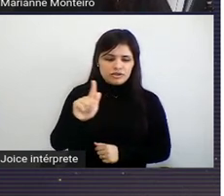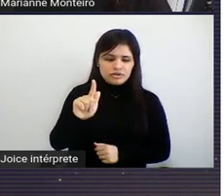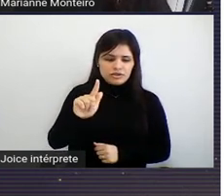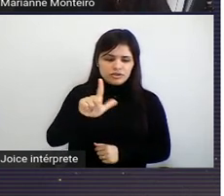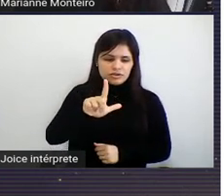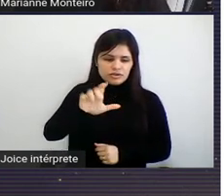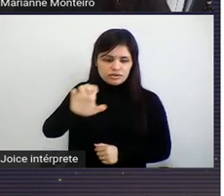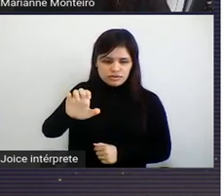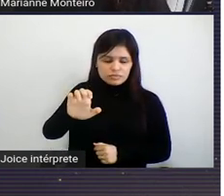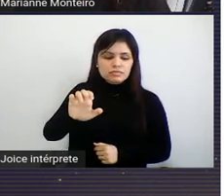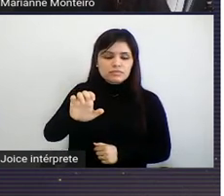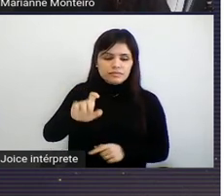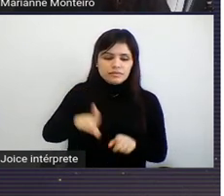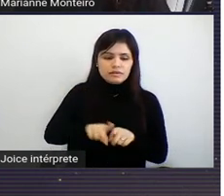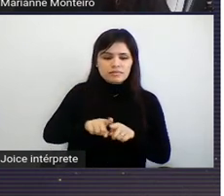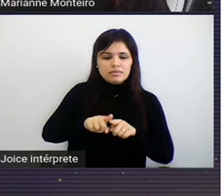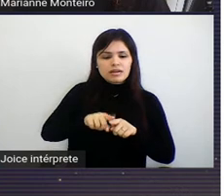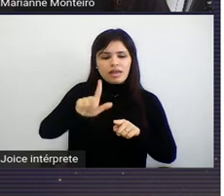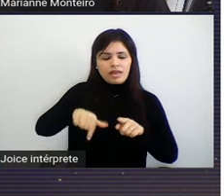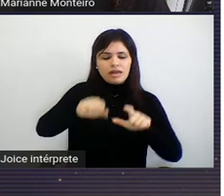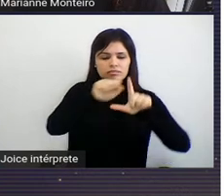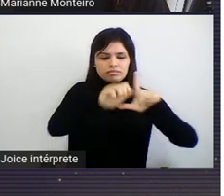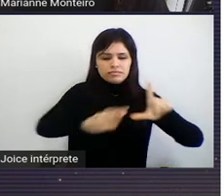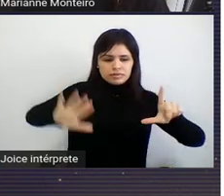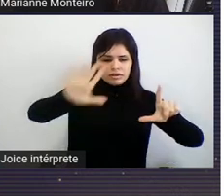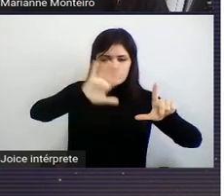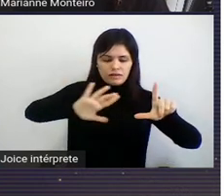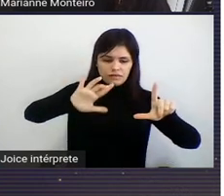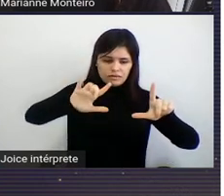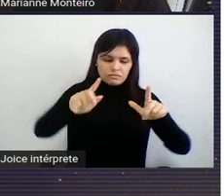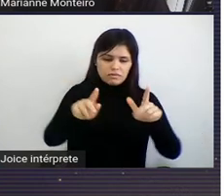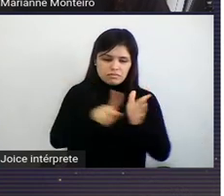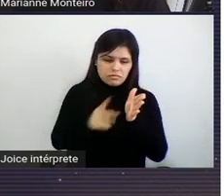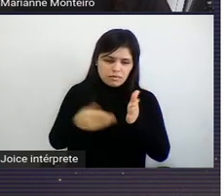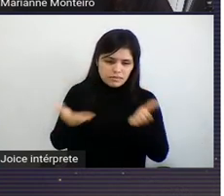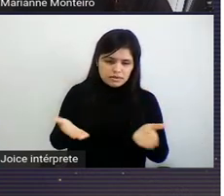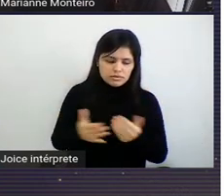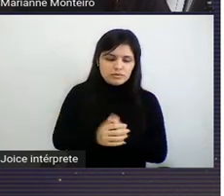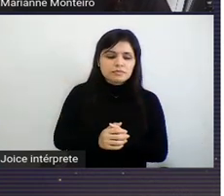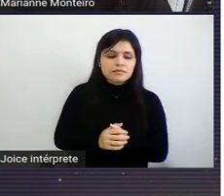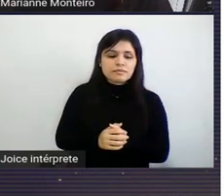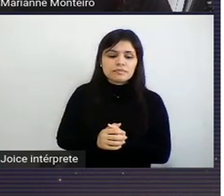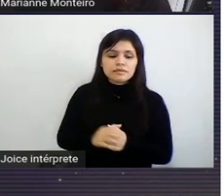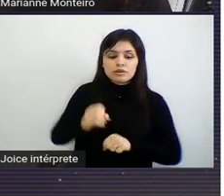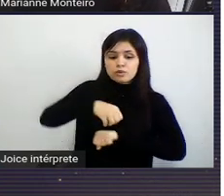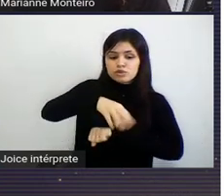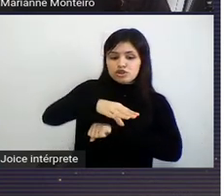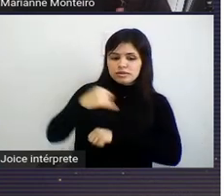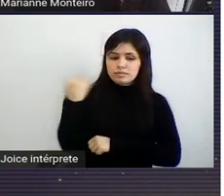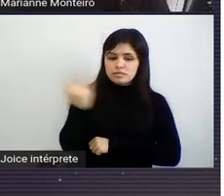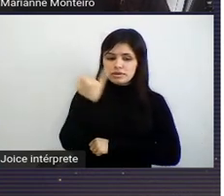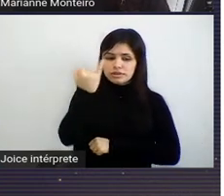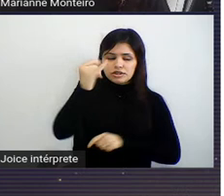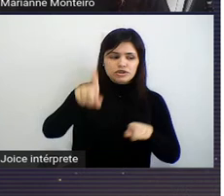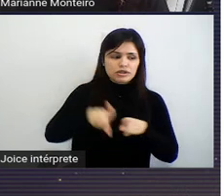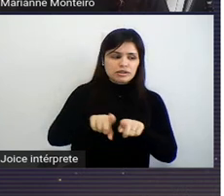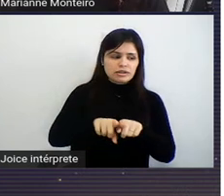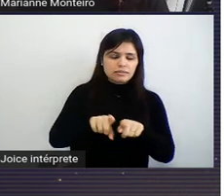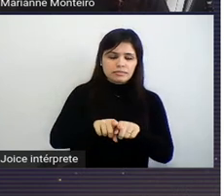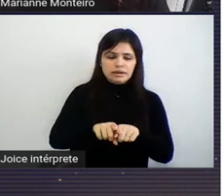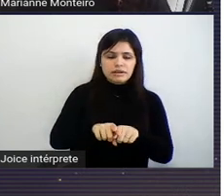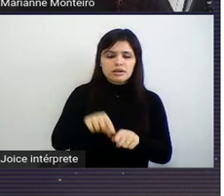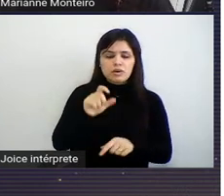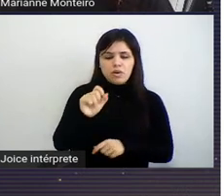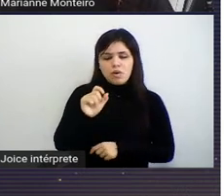learning. E uma dica também que eu acho fundamental é, nesses projetos que você fizer, ou até projetos na